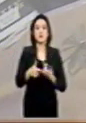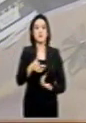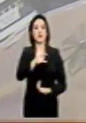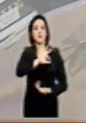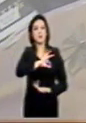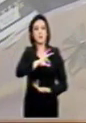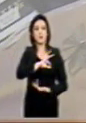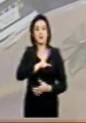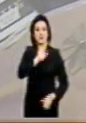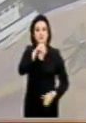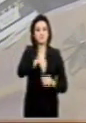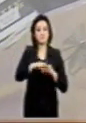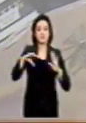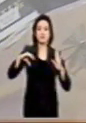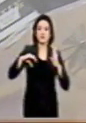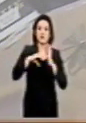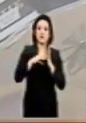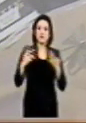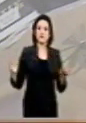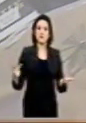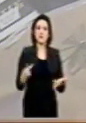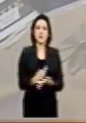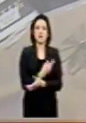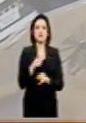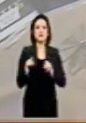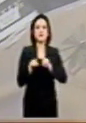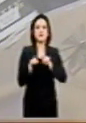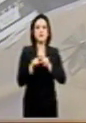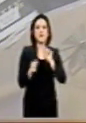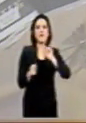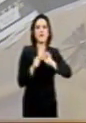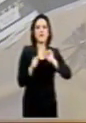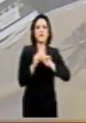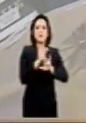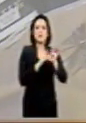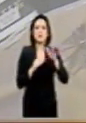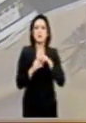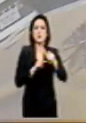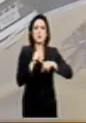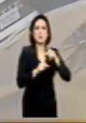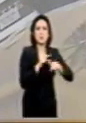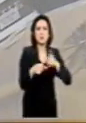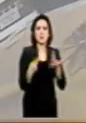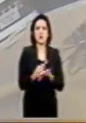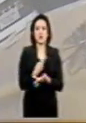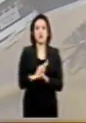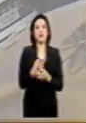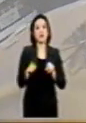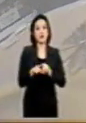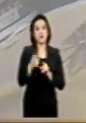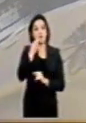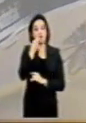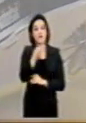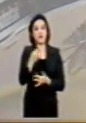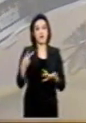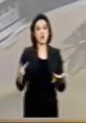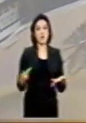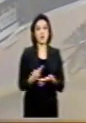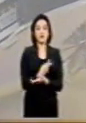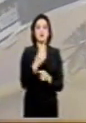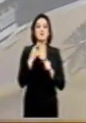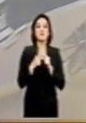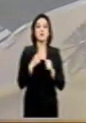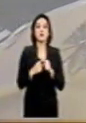que foi alvo indireto de tal operação. E aduz ainda que isso se dá na medida em